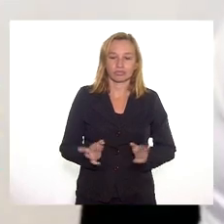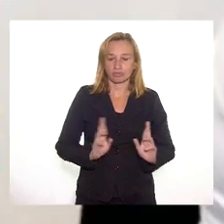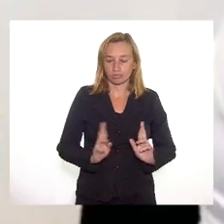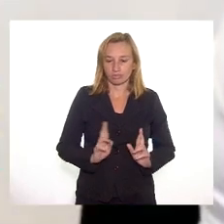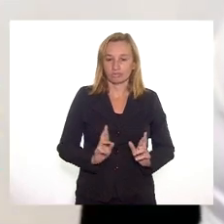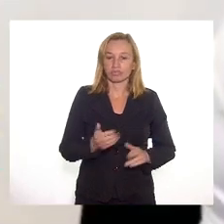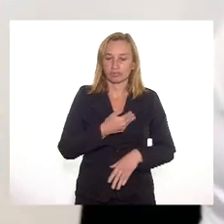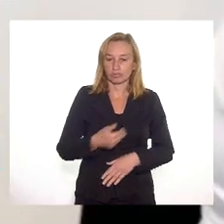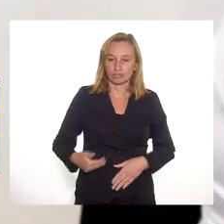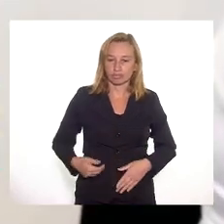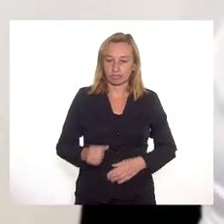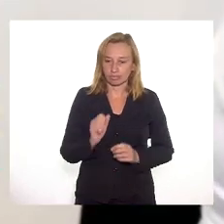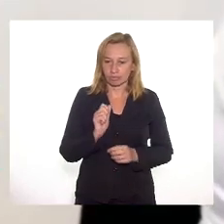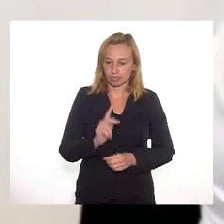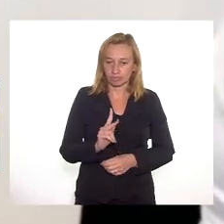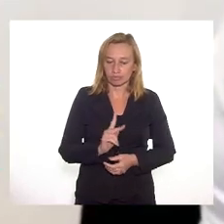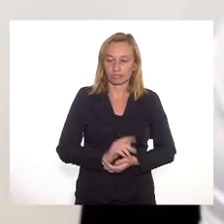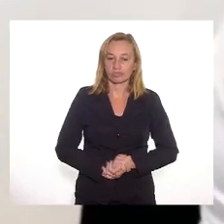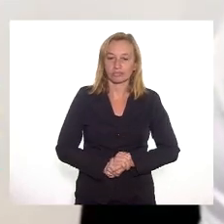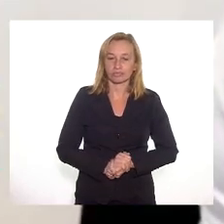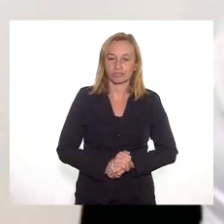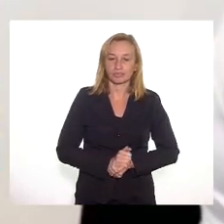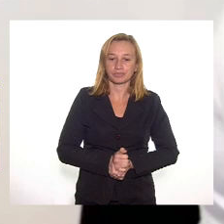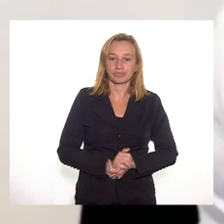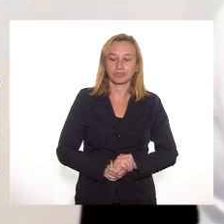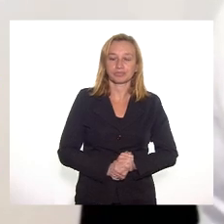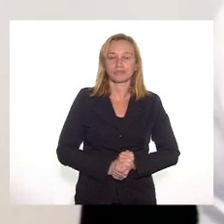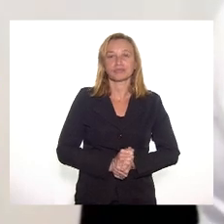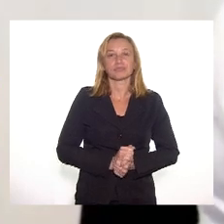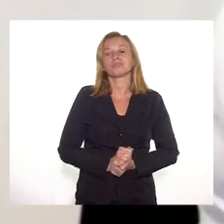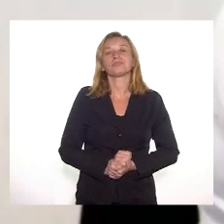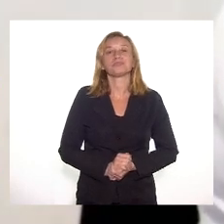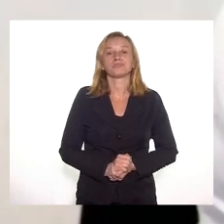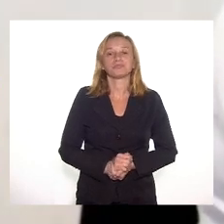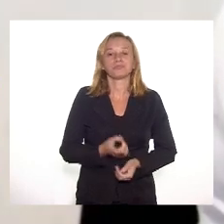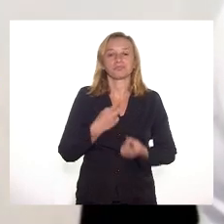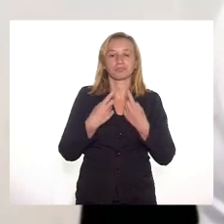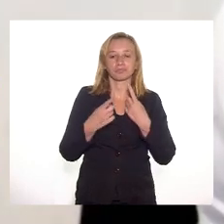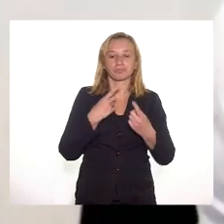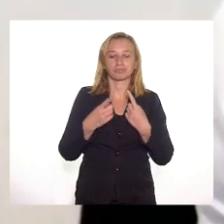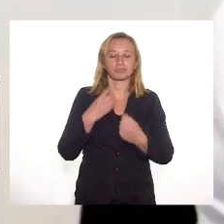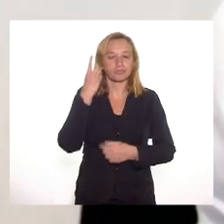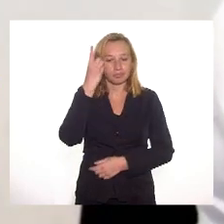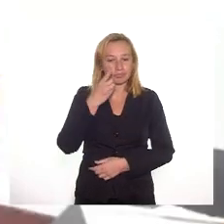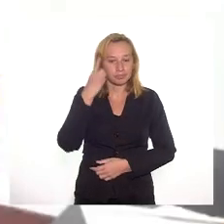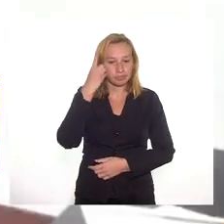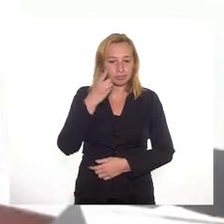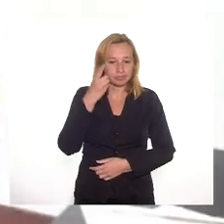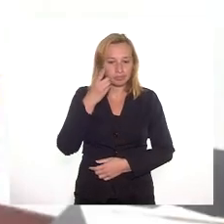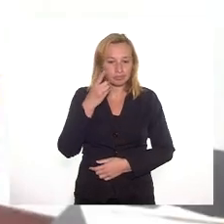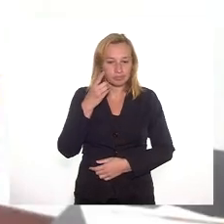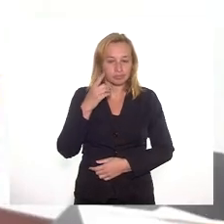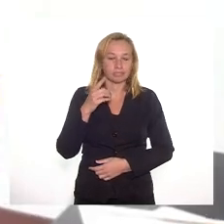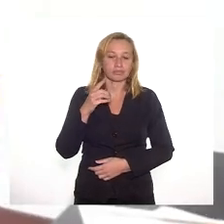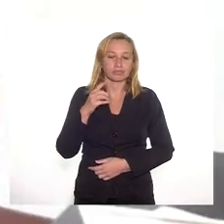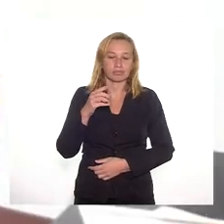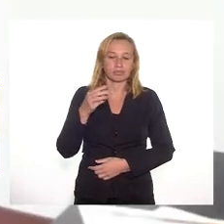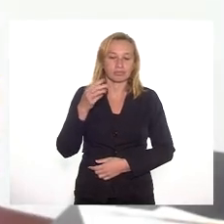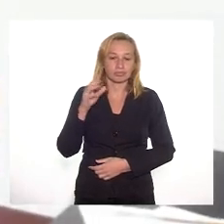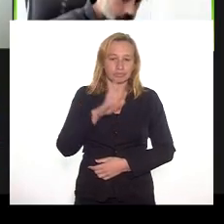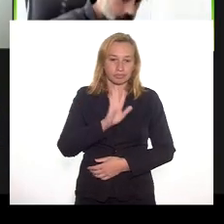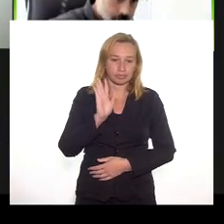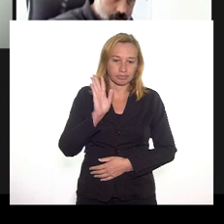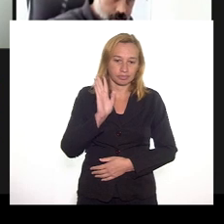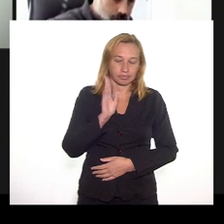está superado, tinha uma questão de uma emenda que a gente resolveu. Para discutir, o deputado Luiz Paulo. Para discutir, presidente.